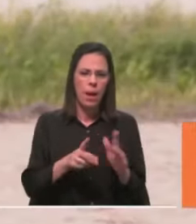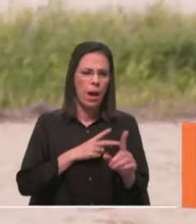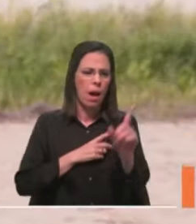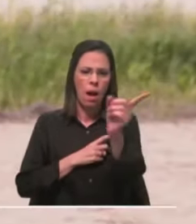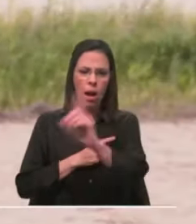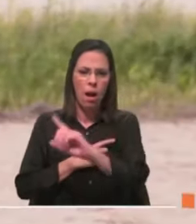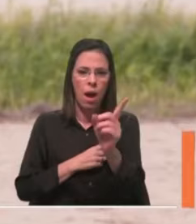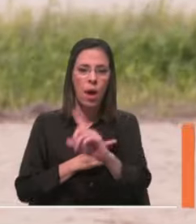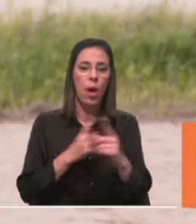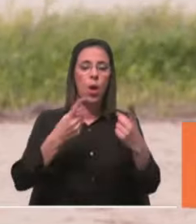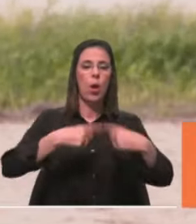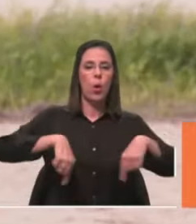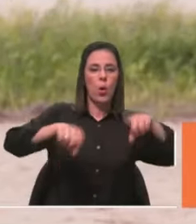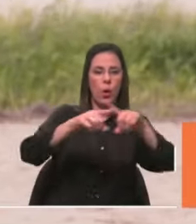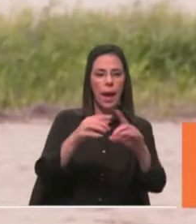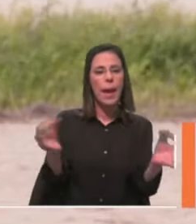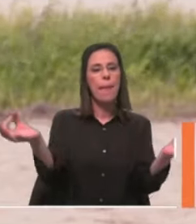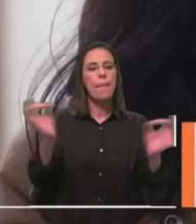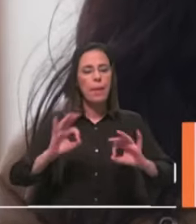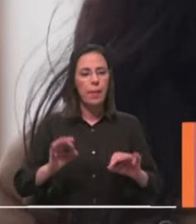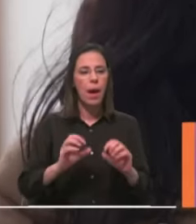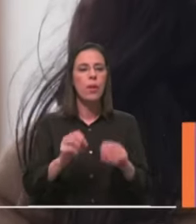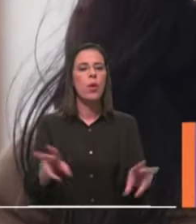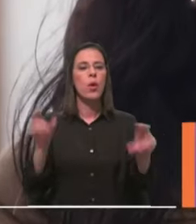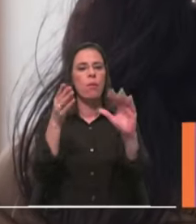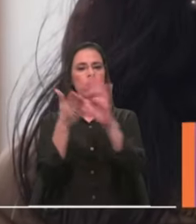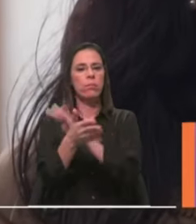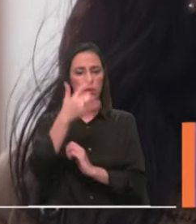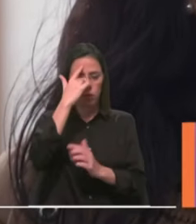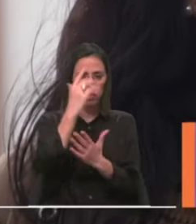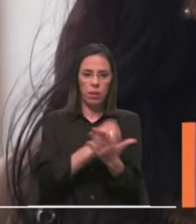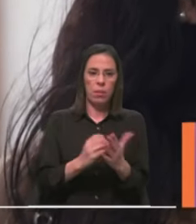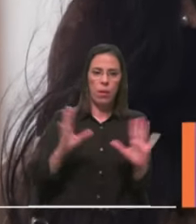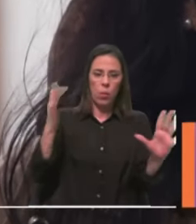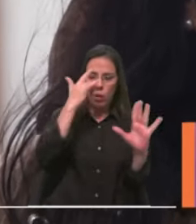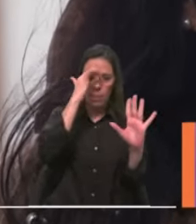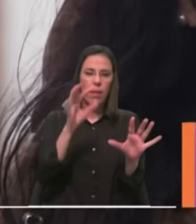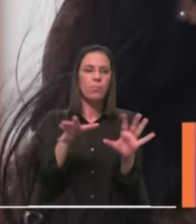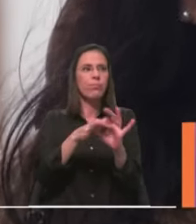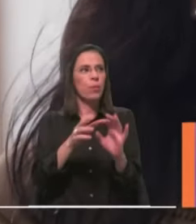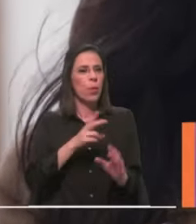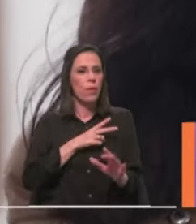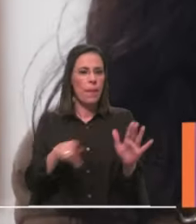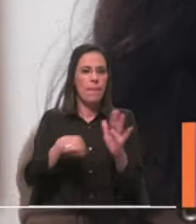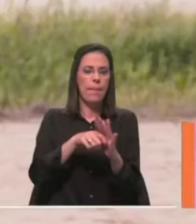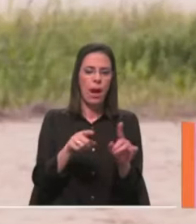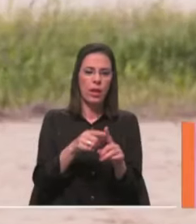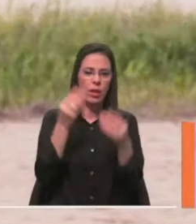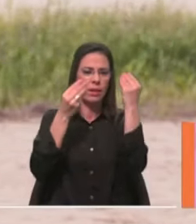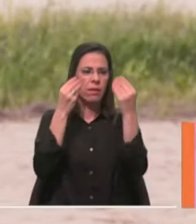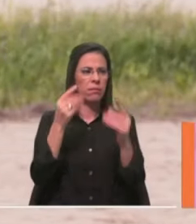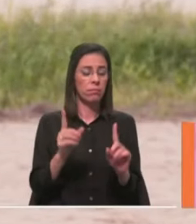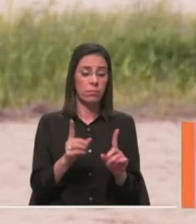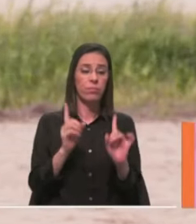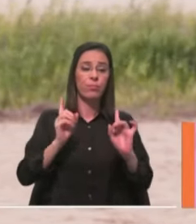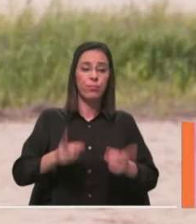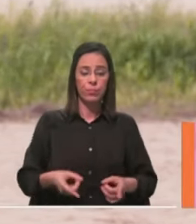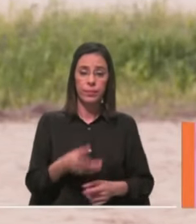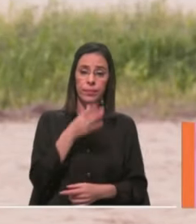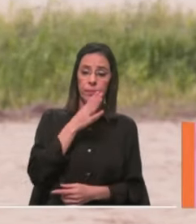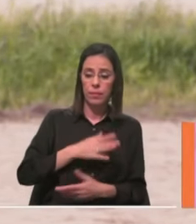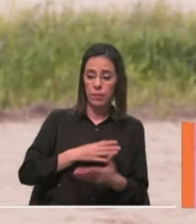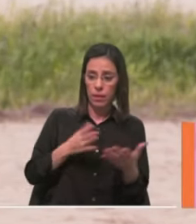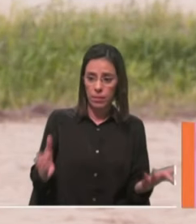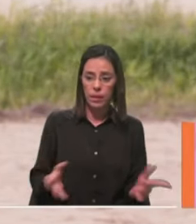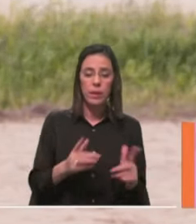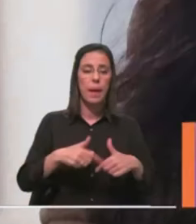vinha era uma reunião preparar as praxes. Eu não sabia que vinha para uma praxe académica, nunca pensei. Não, ela ia, vinha preparar. E ela, a partir do momento que me disse